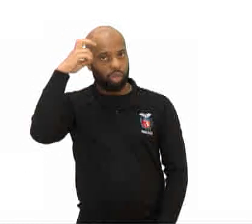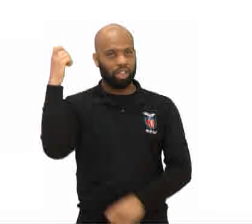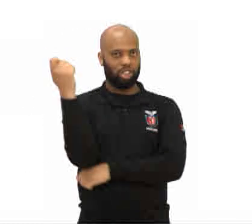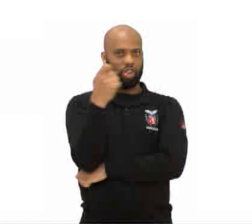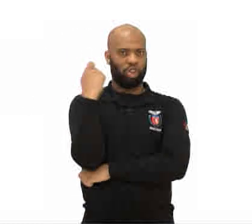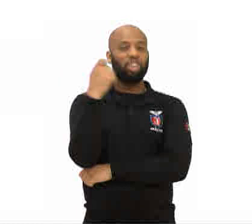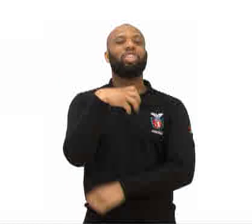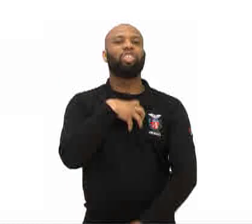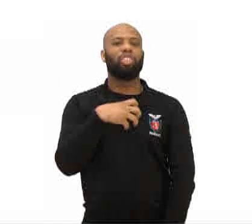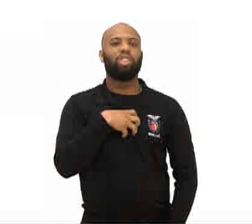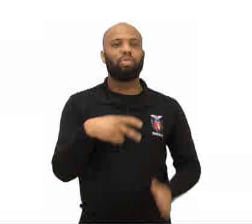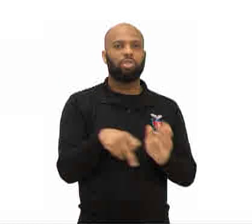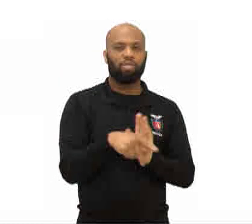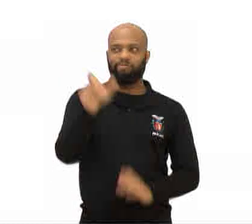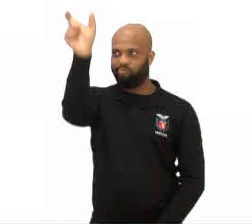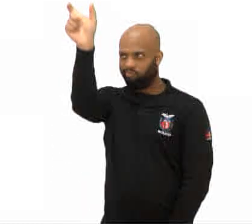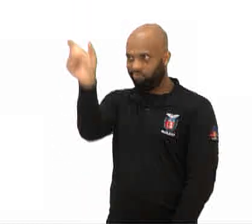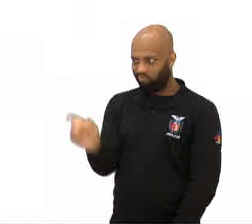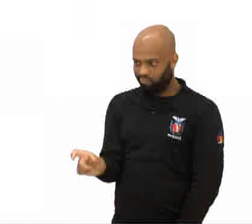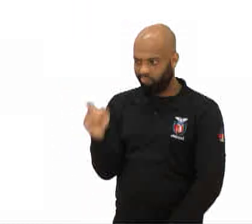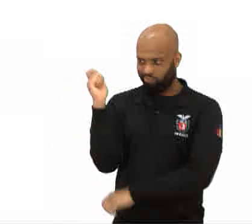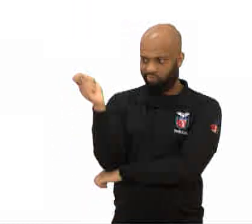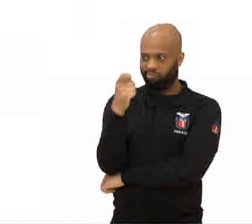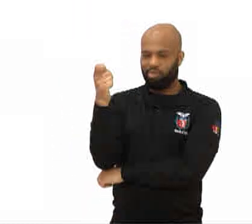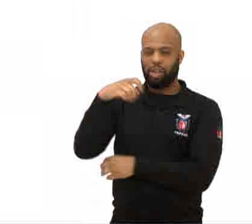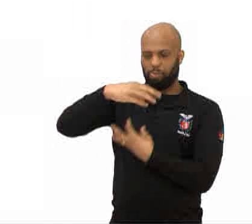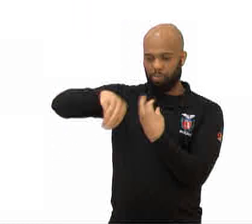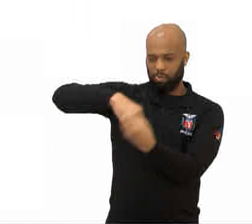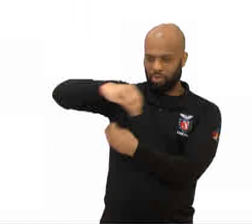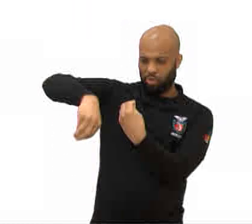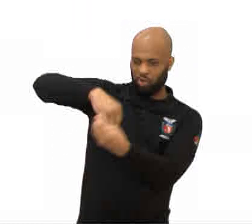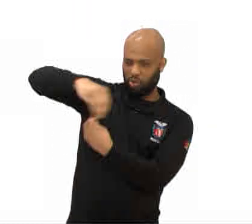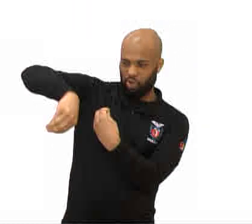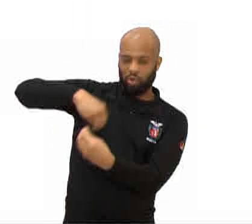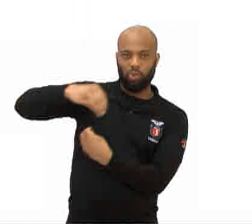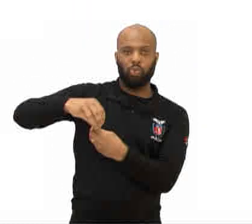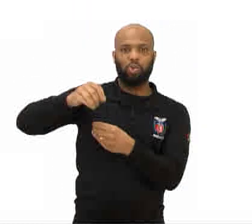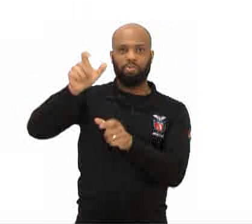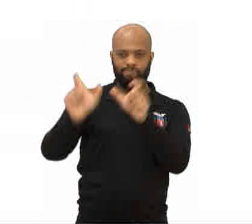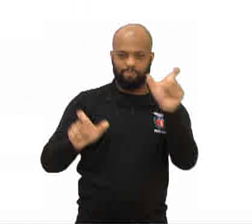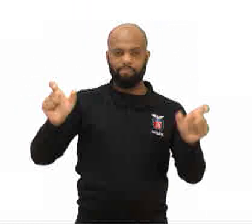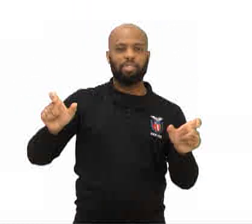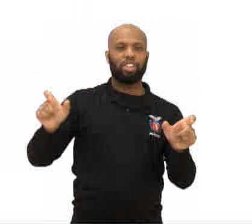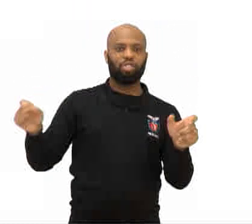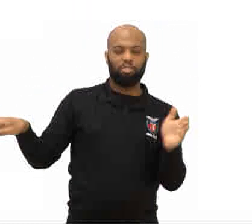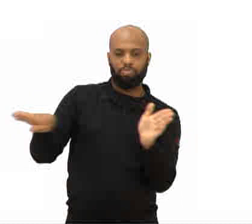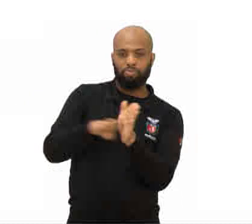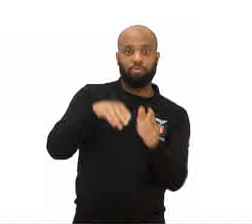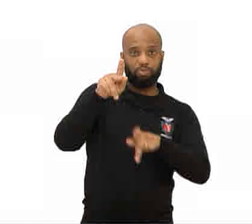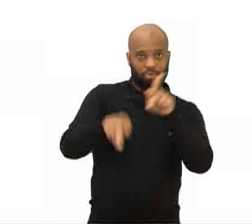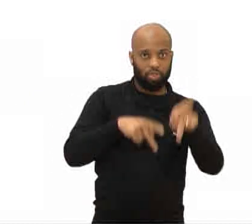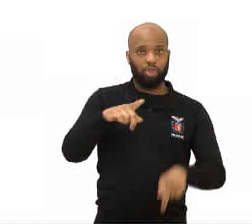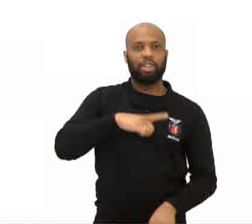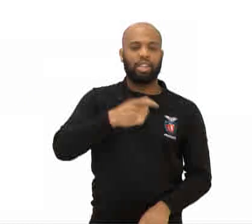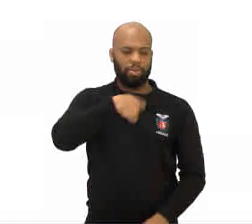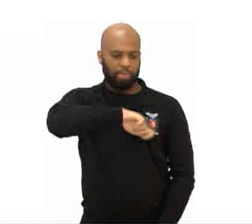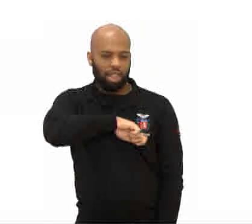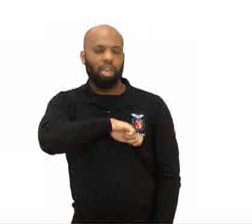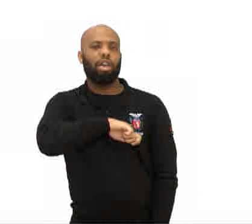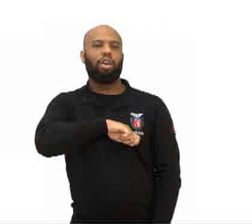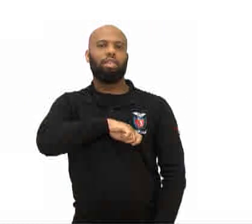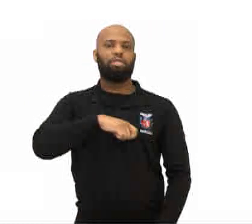aquela figura que resulta de uma miscigenação desses povos que chegaram. Então, nós vamos ter ali